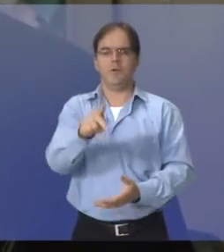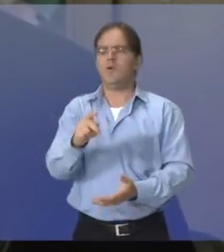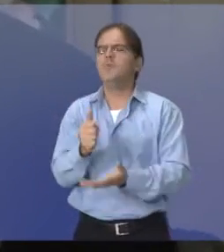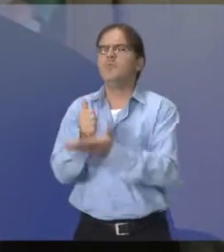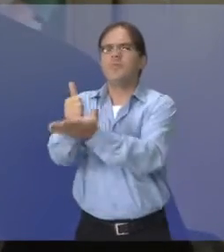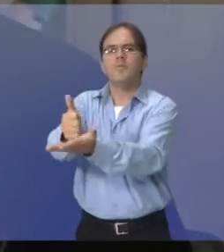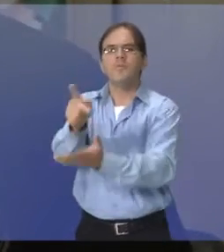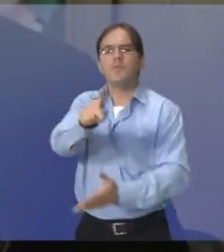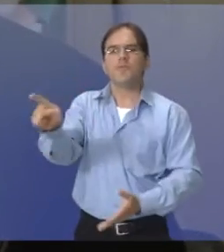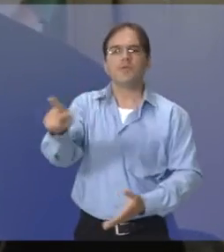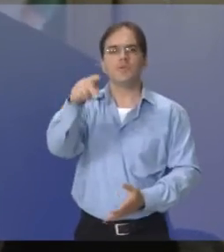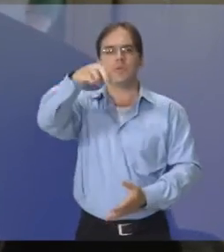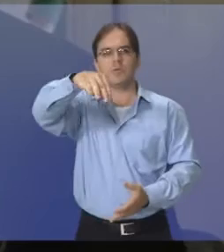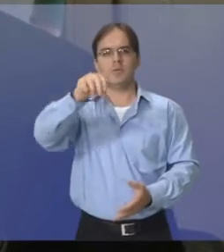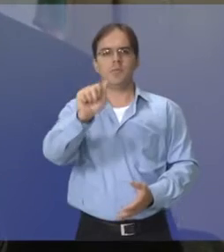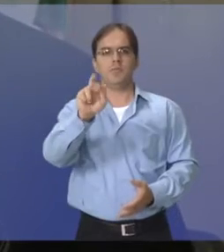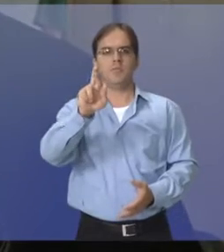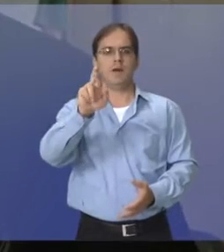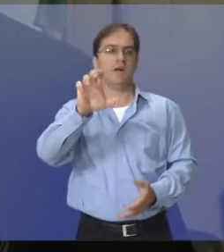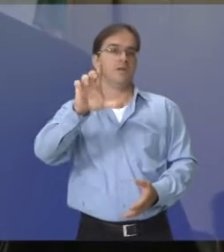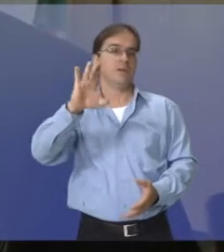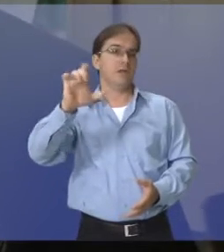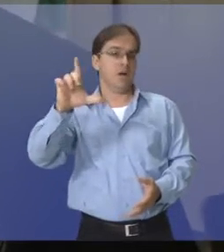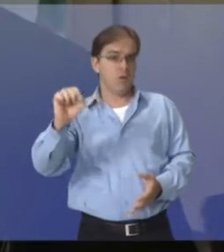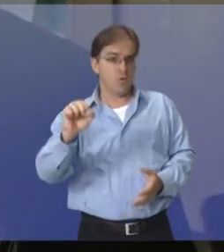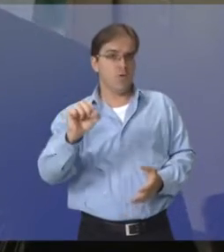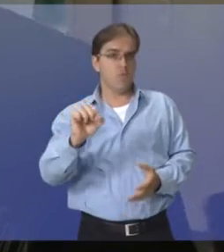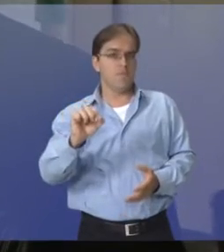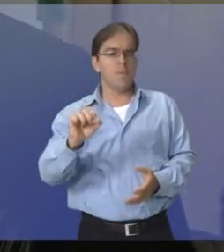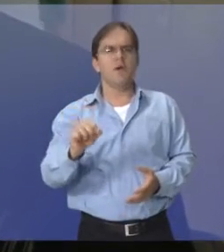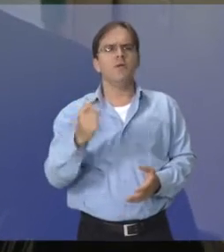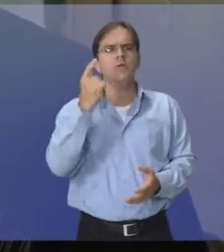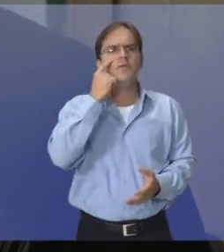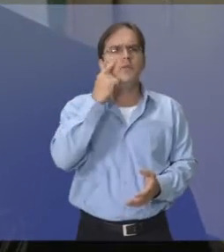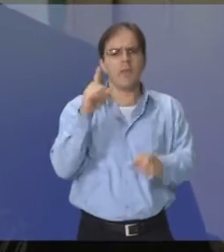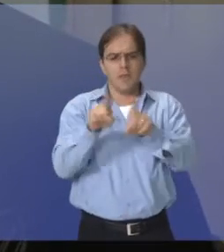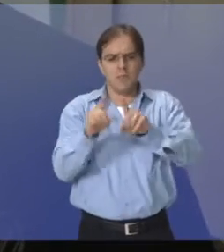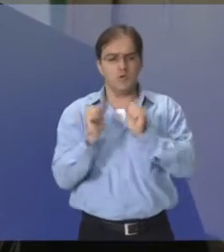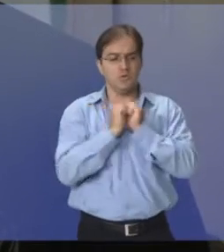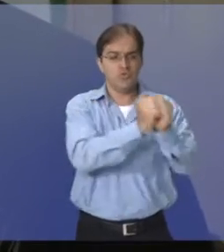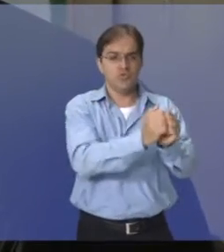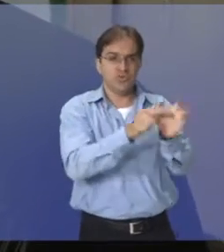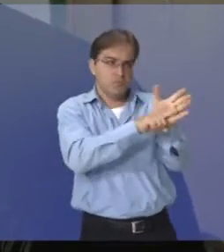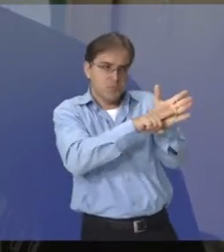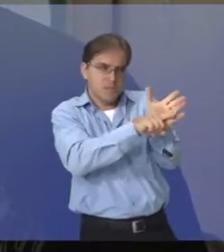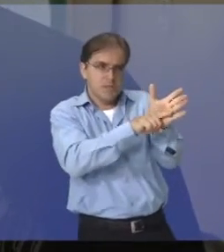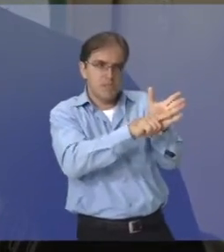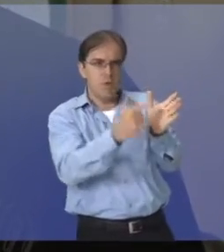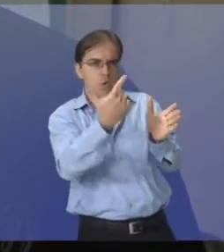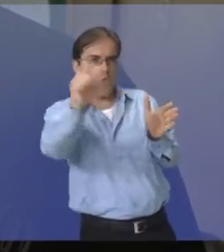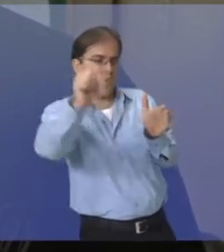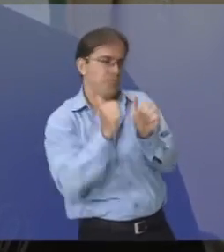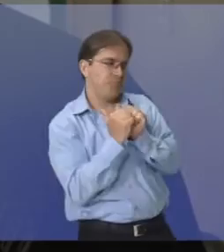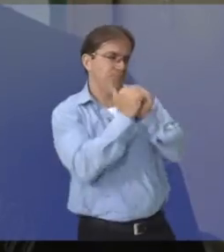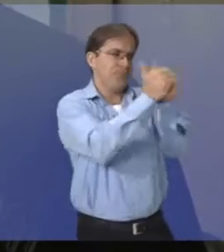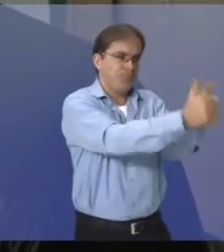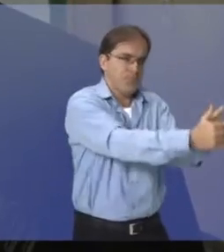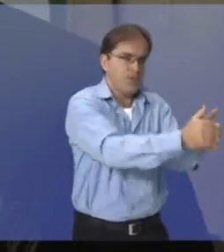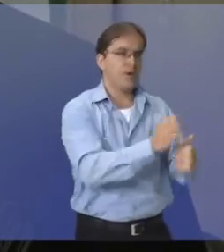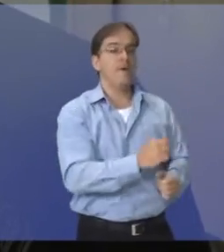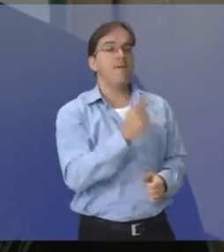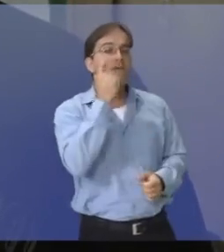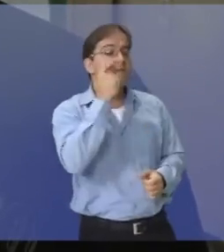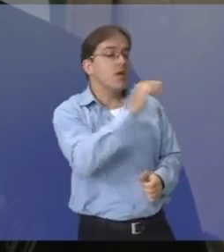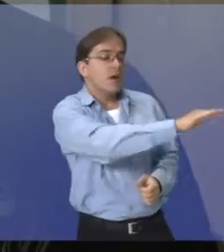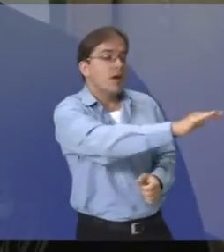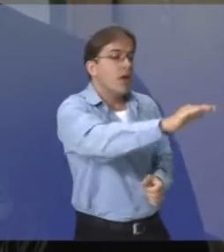Marcelo na pesquisa e também junto aos outros pesquisadores para a gente entender qual é o impacto do game, o